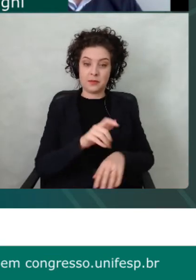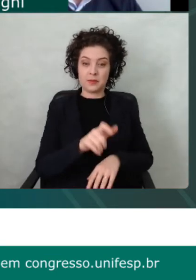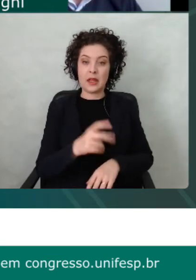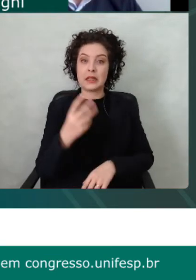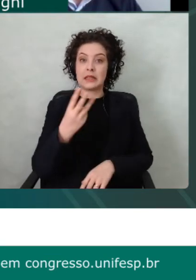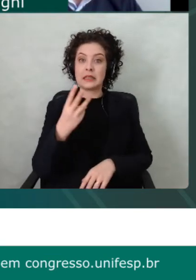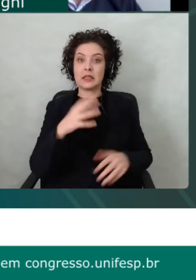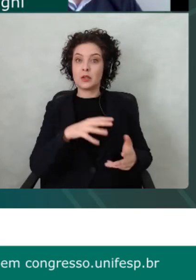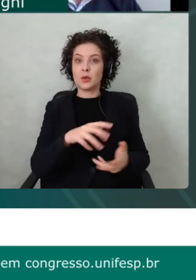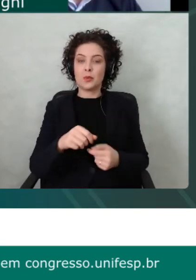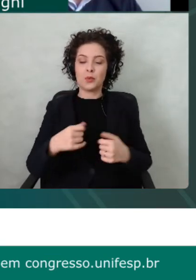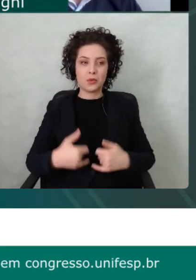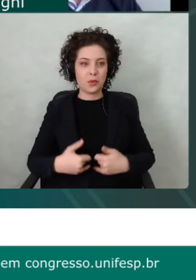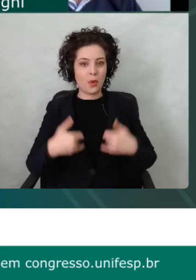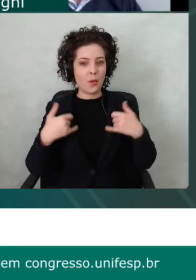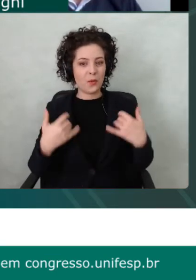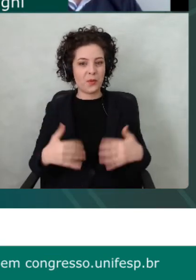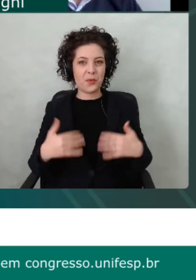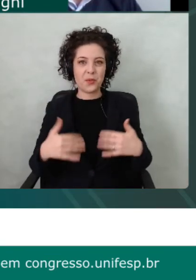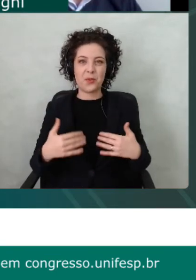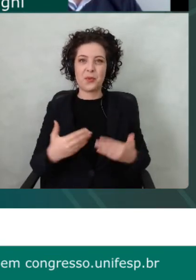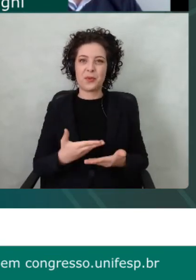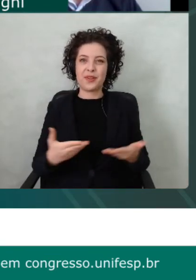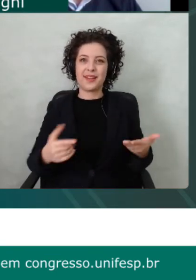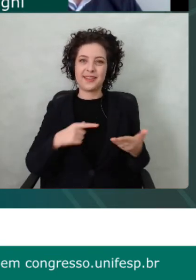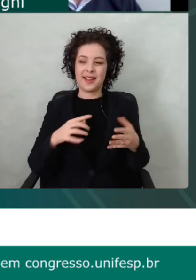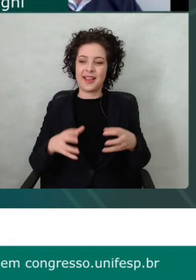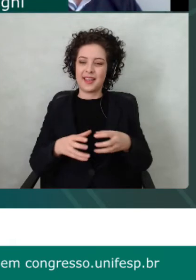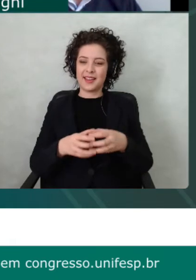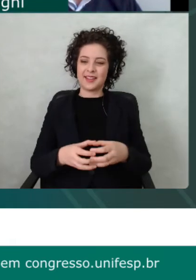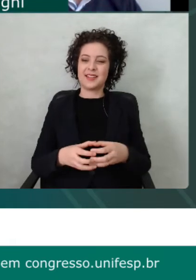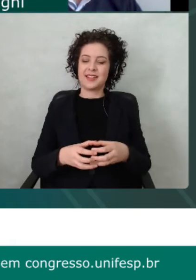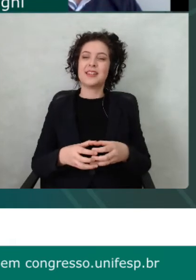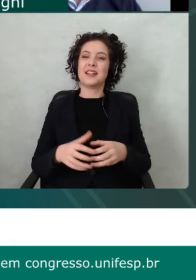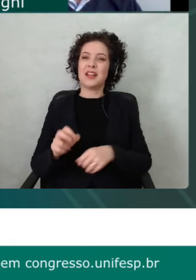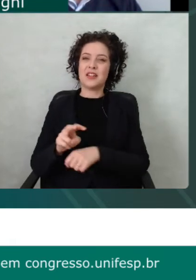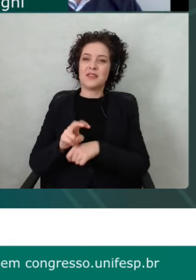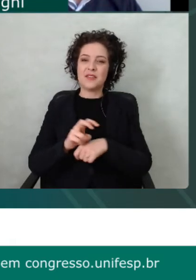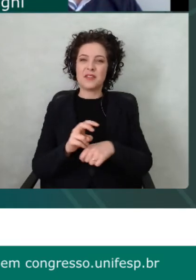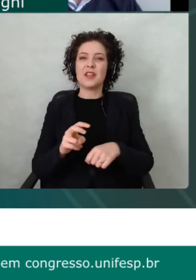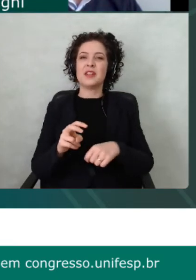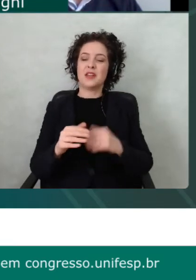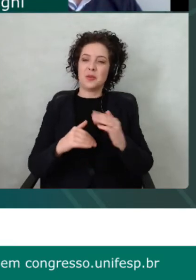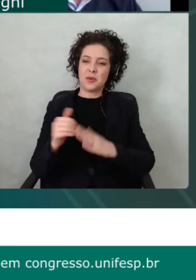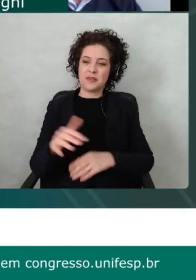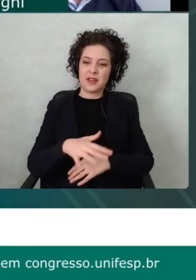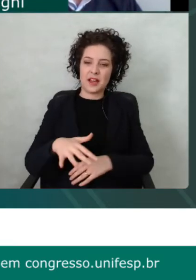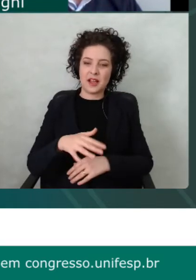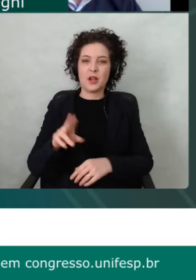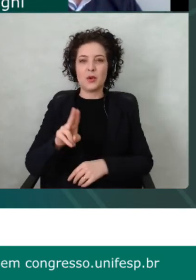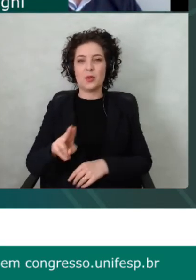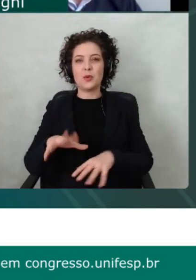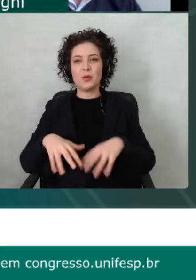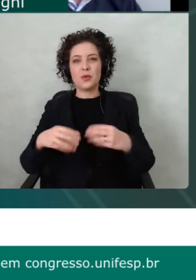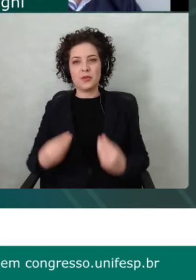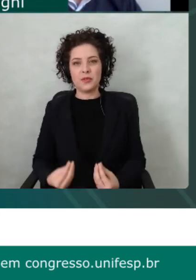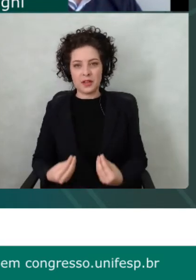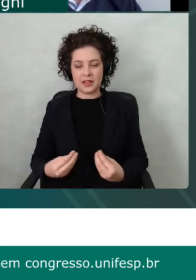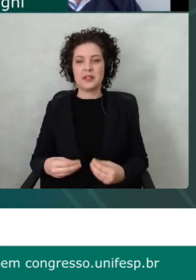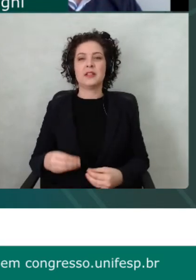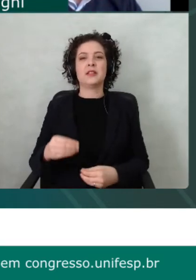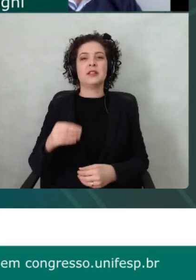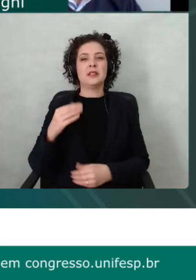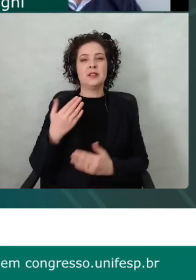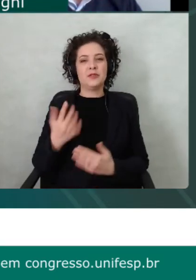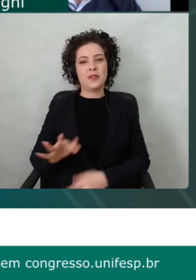orgulho muito grande que a gente tem todo esse time aí da infectologia e da Universidade Federal de São Paulo, da Escola Paulista de Medicina. ele vai falar